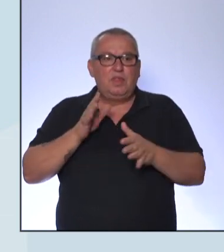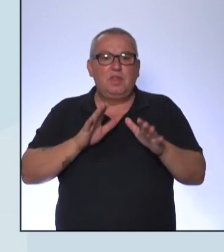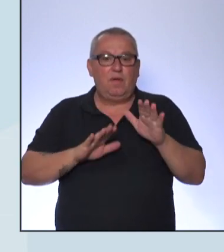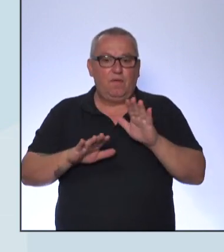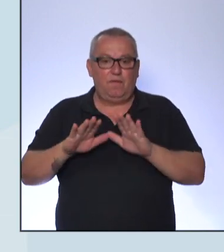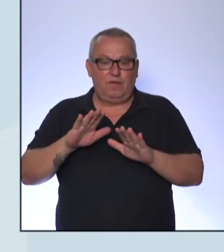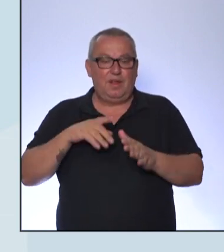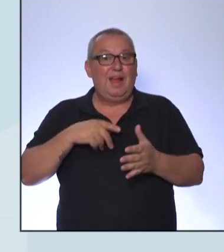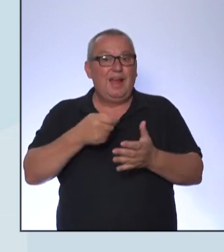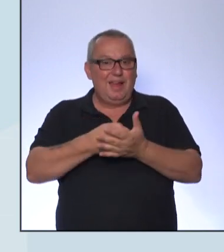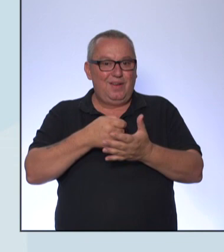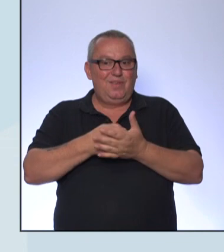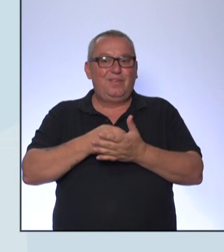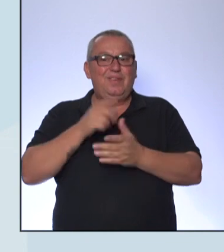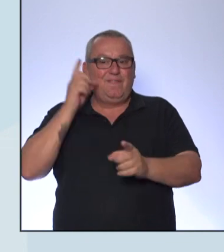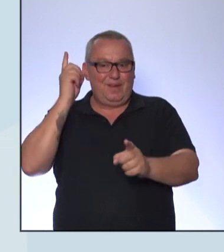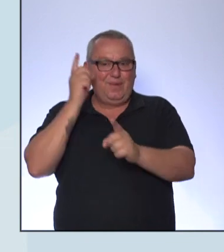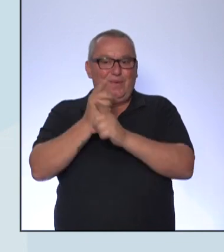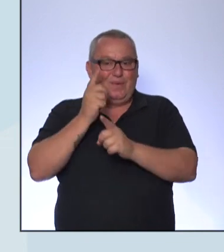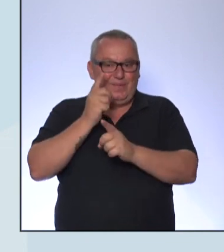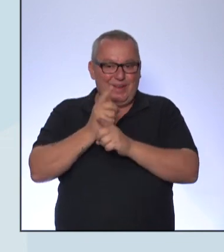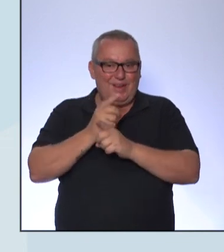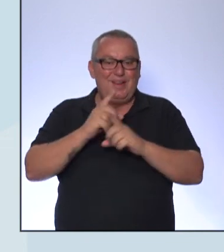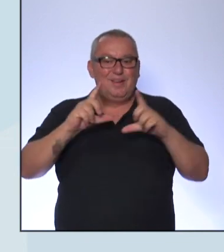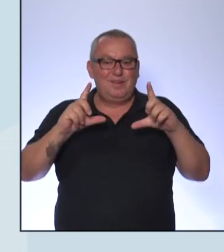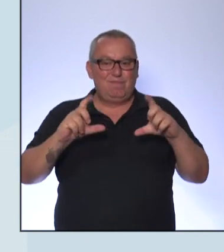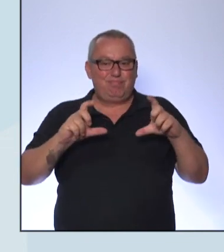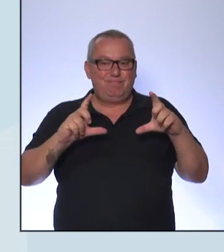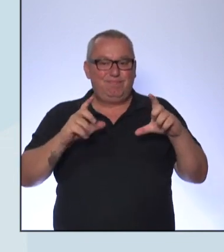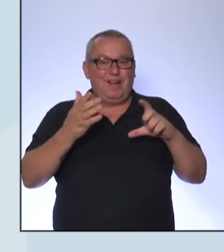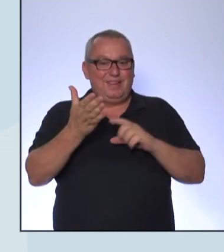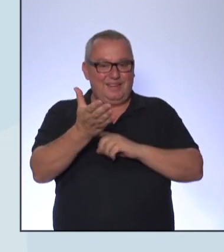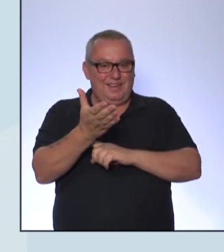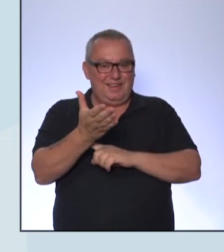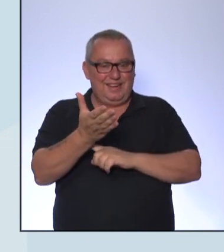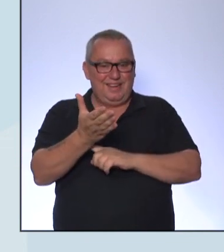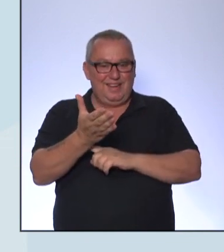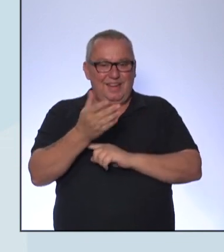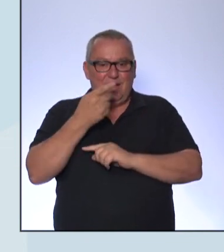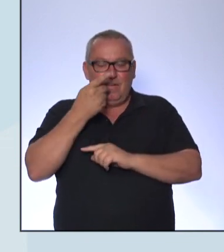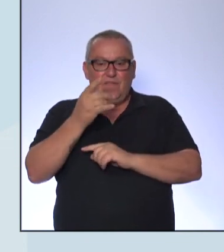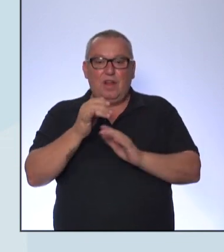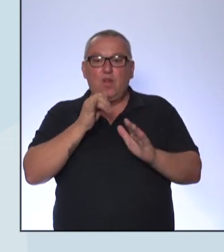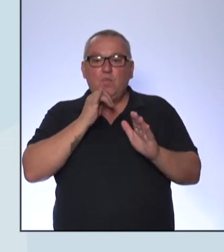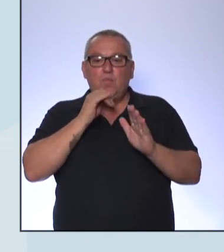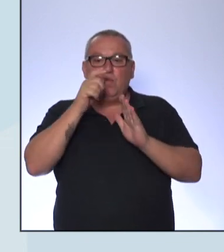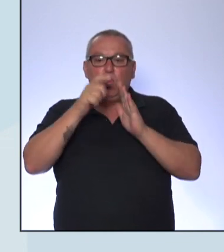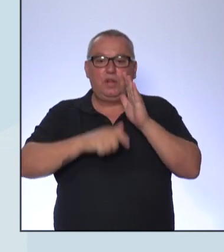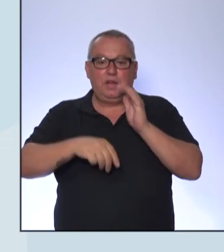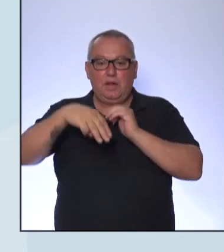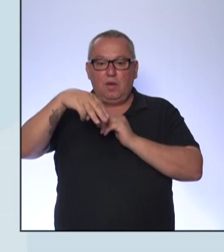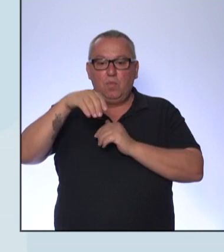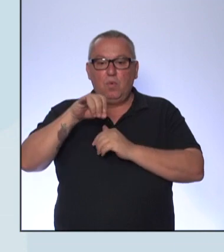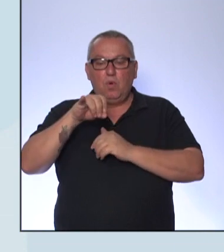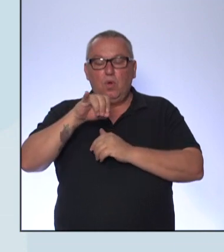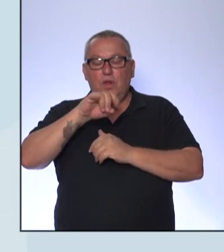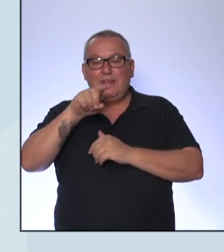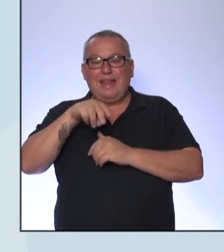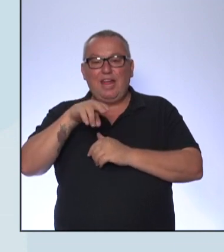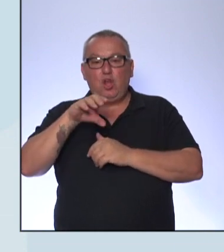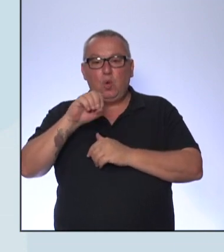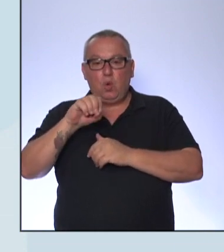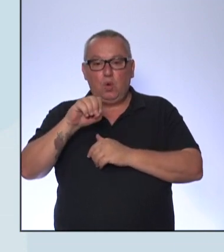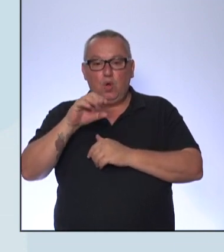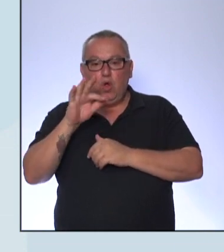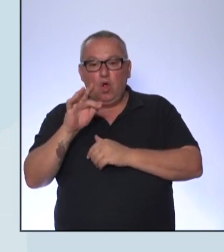provavelmente, garanto para vocês que vocês vão encontrar esse modelo. A gente chama isso de modelo do mosaico fluido. Por que modelo